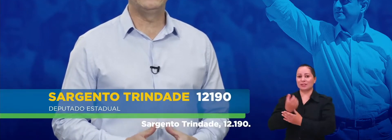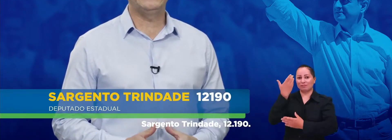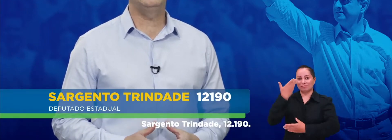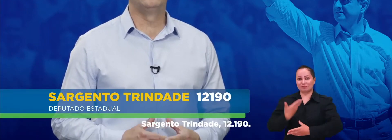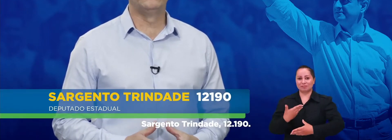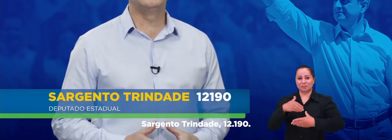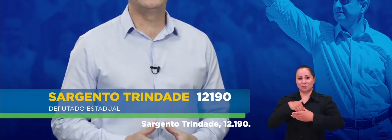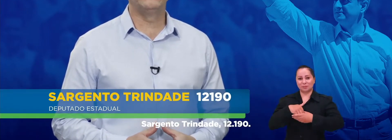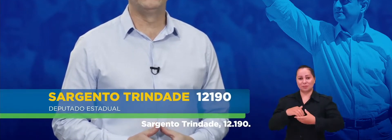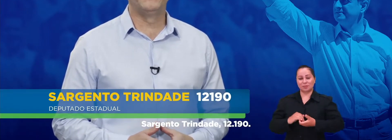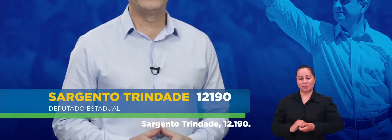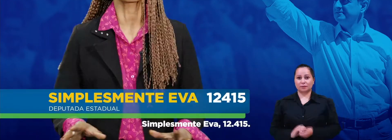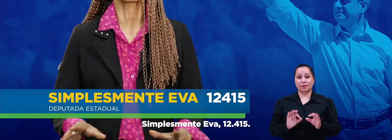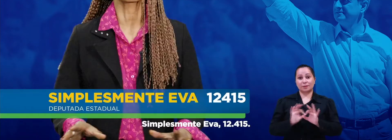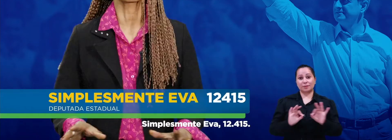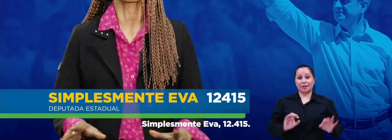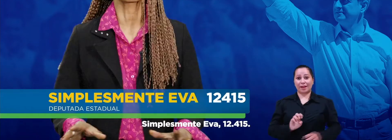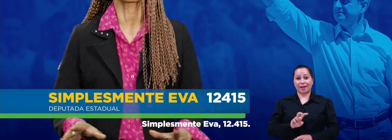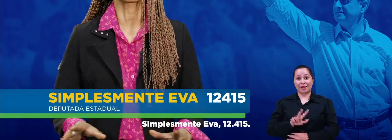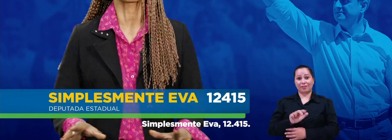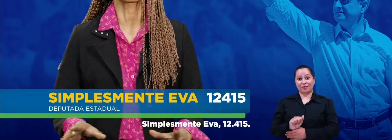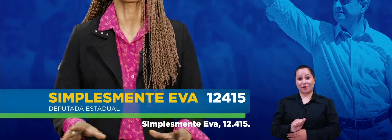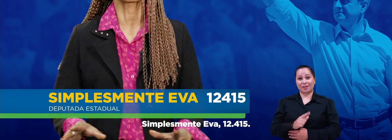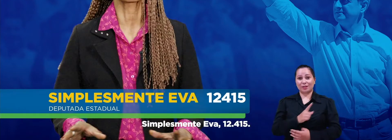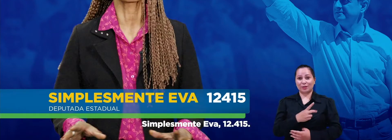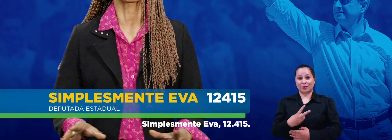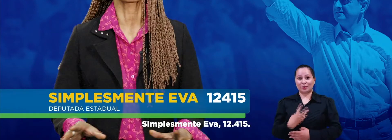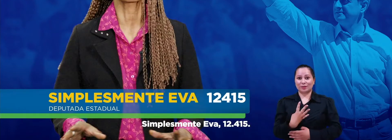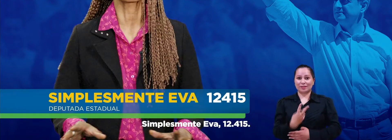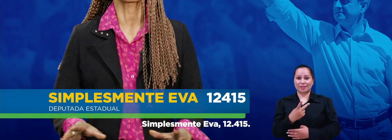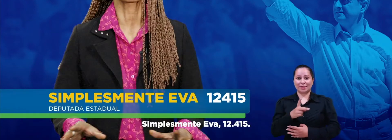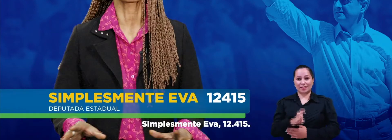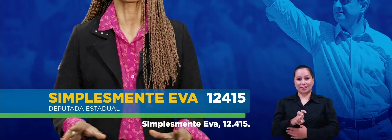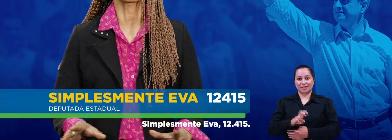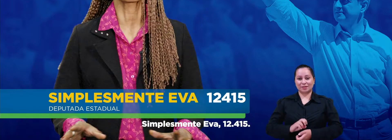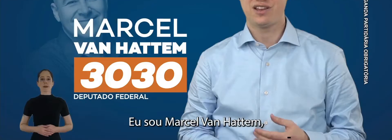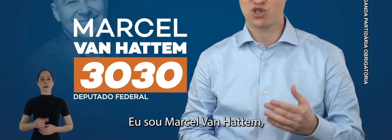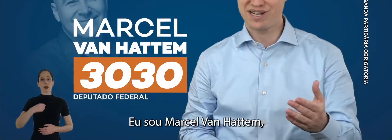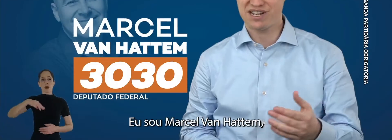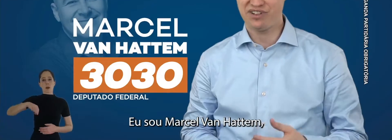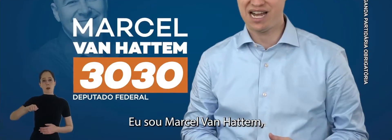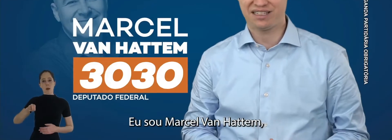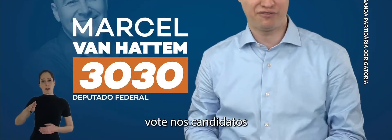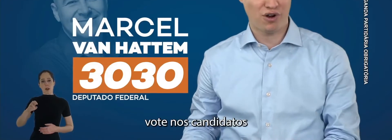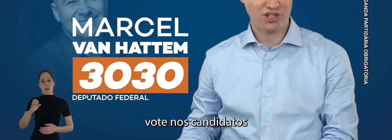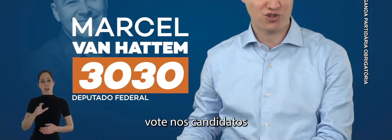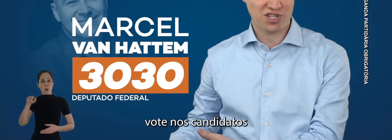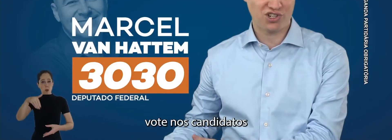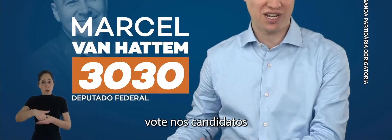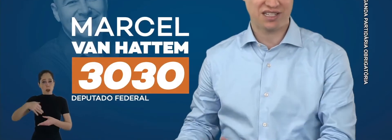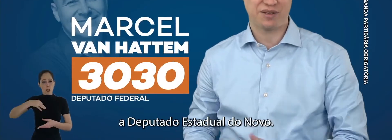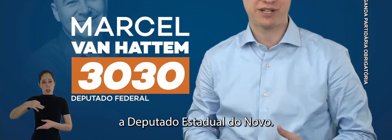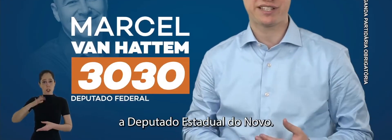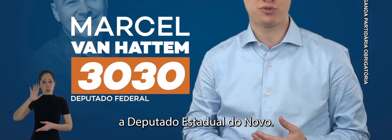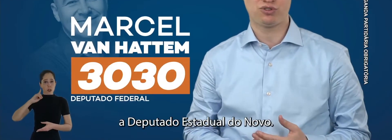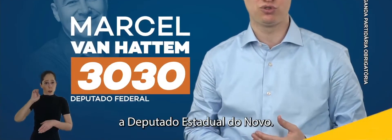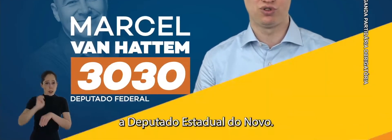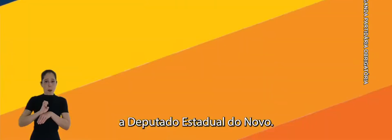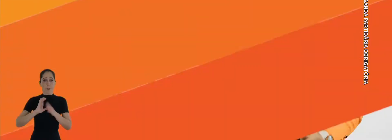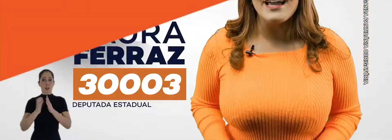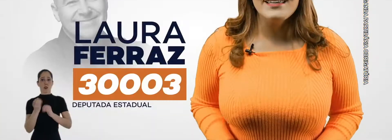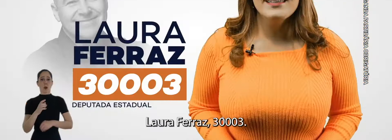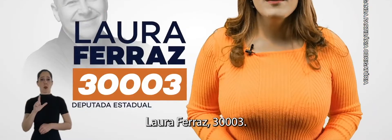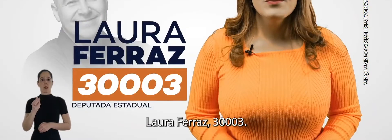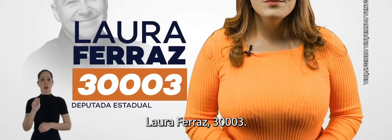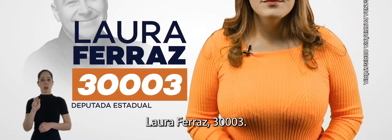Sargento Trindade, 12190. Simplesmente Eva, 12415. Eu sou Marcelo Van Hatten. Vote nos candidatos a deputado estadual do